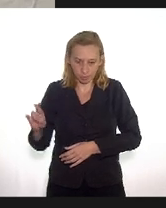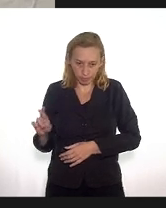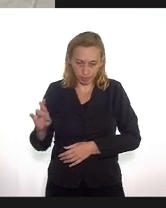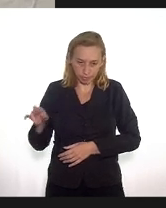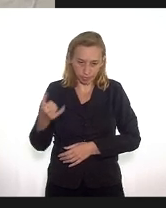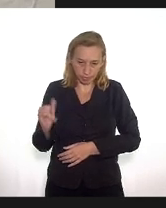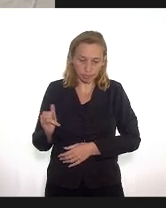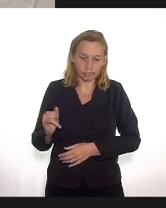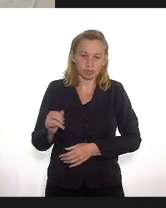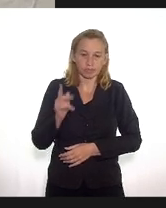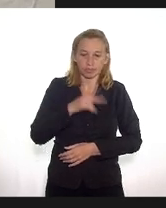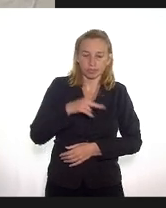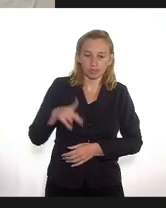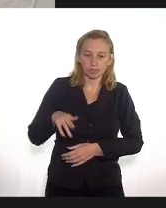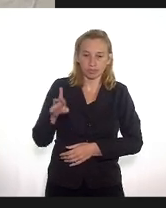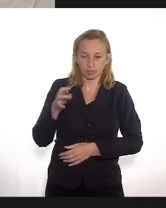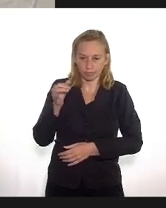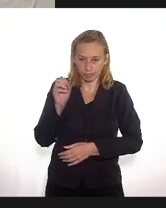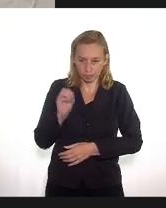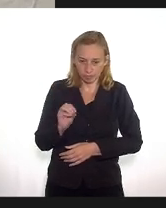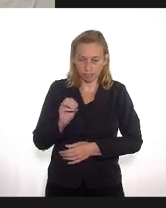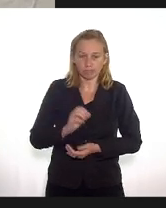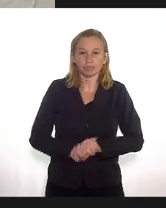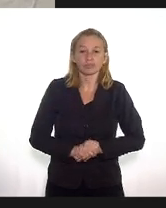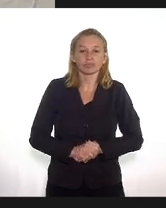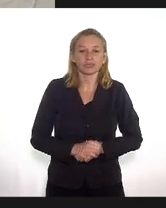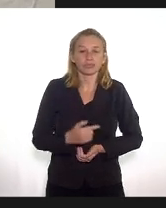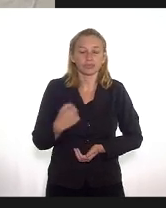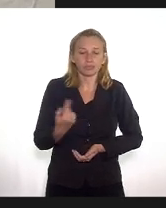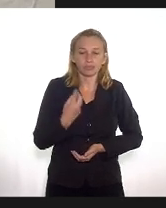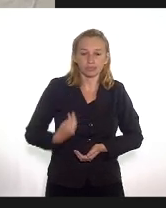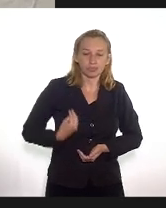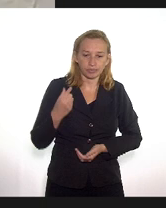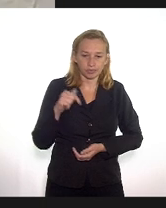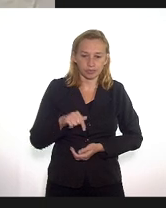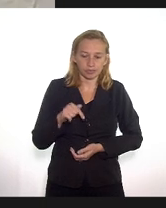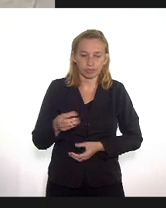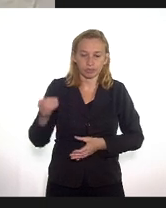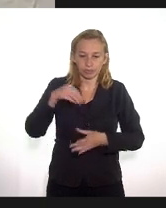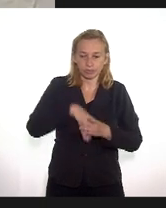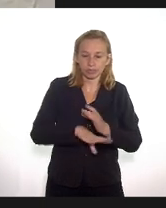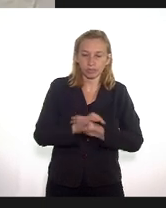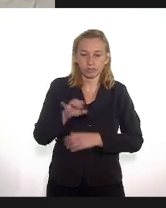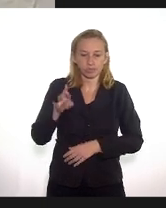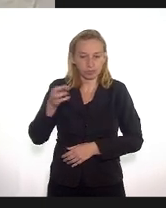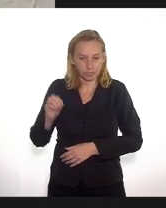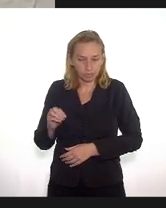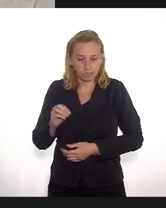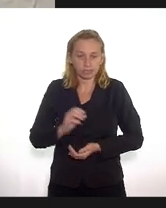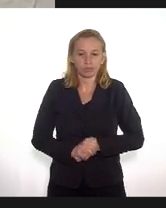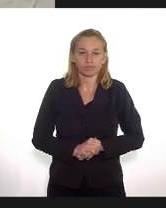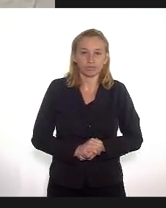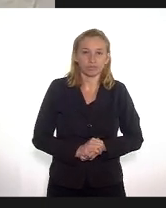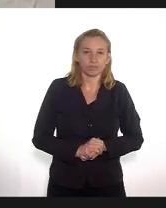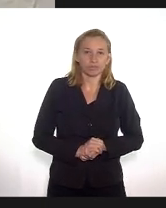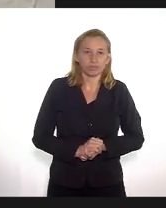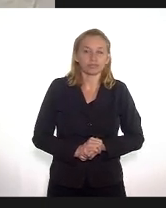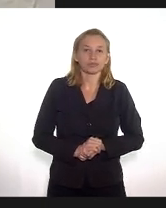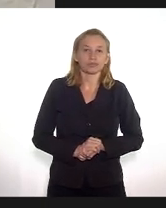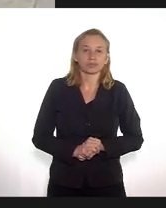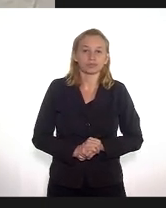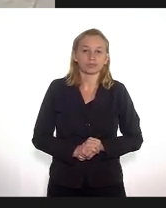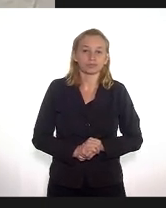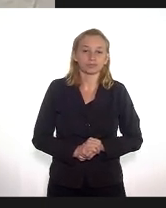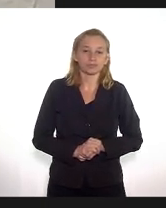do professor Rogério Pires. Bem, a nossa participação dentro do consórcio, né, que é institucionalizado como Concentre AD, que é o